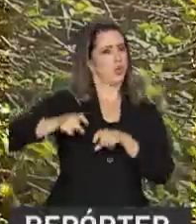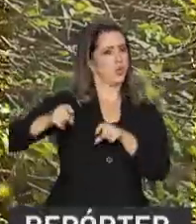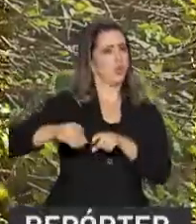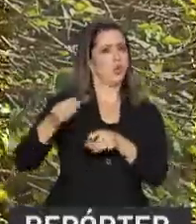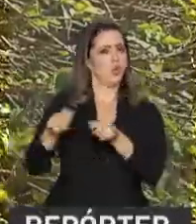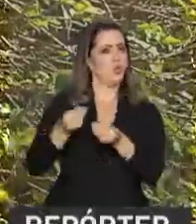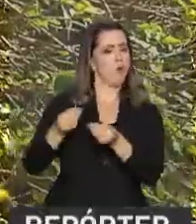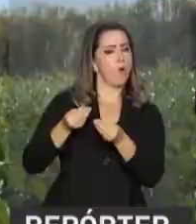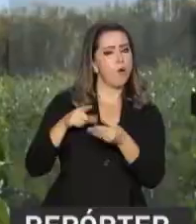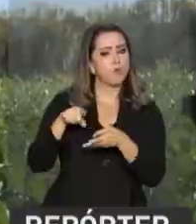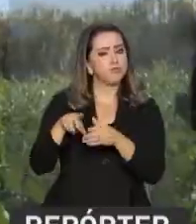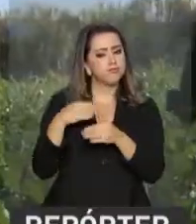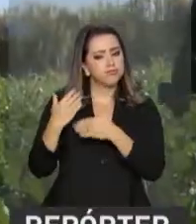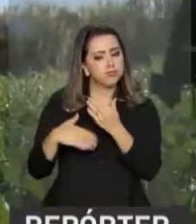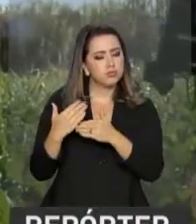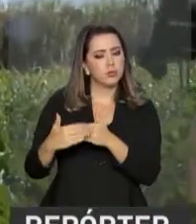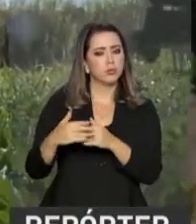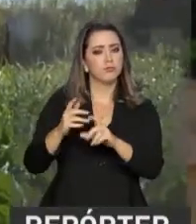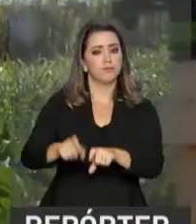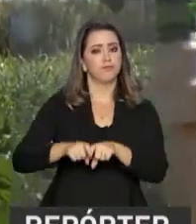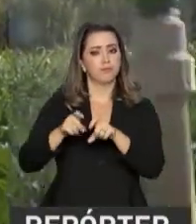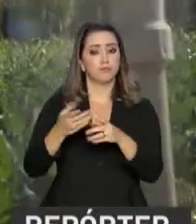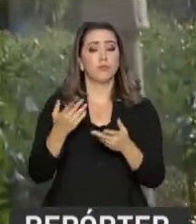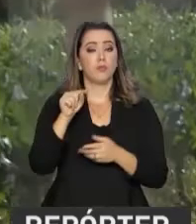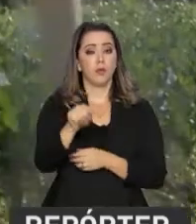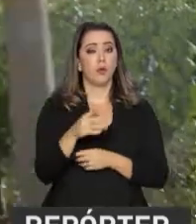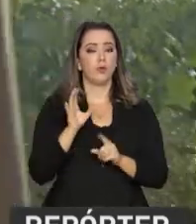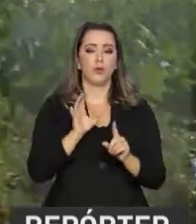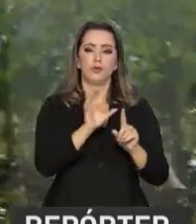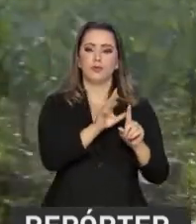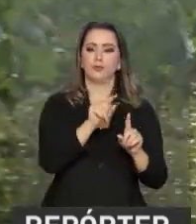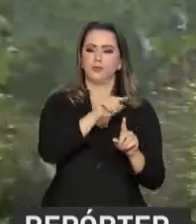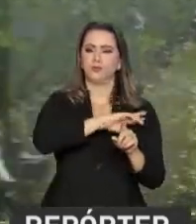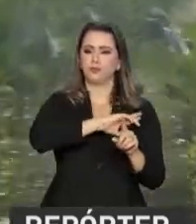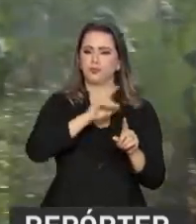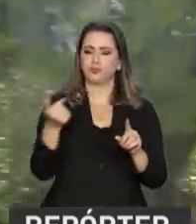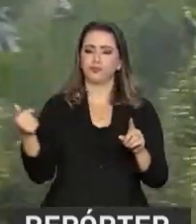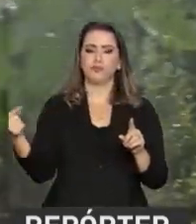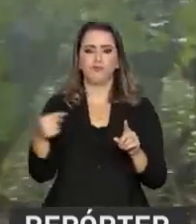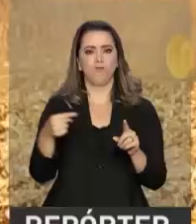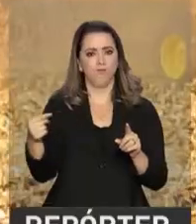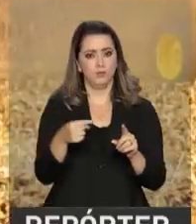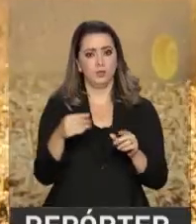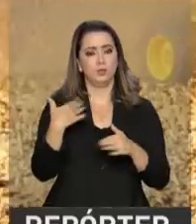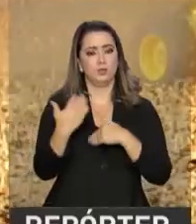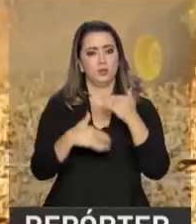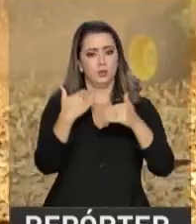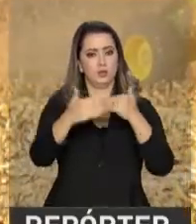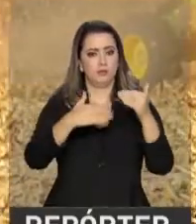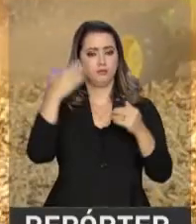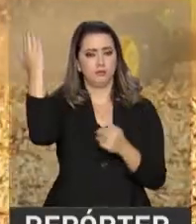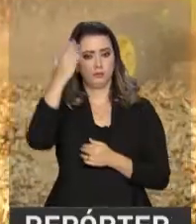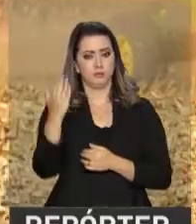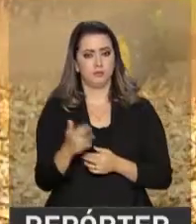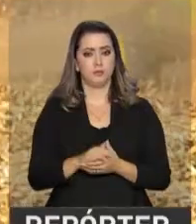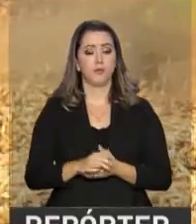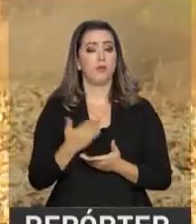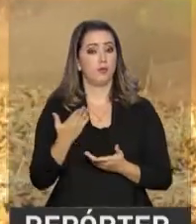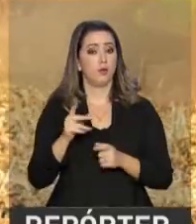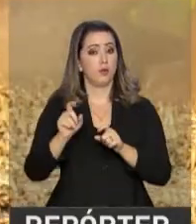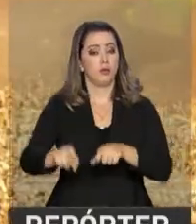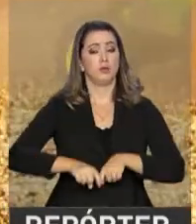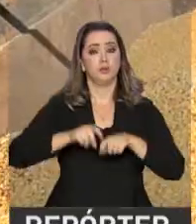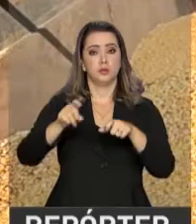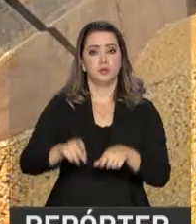setores não conseguiu manter a produção o que impactaria de forma negativa no crescimento do país o agronegócio